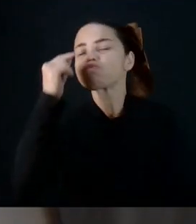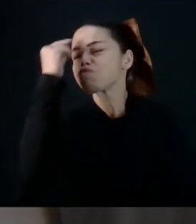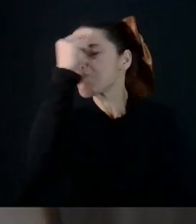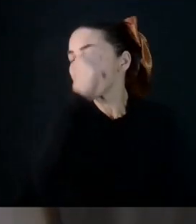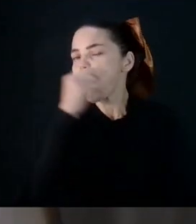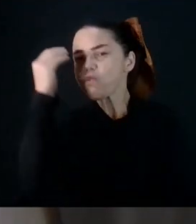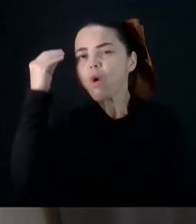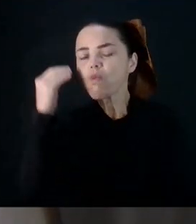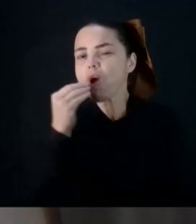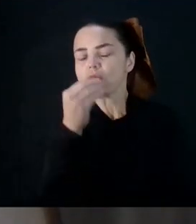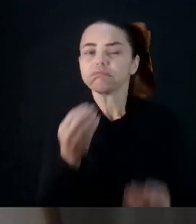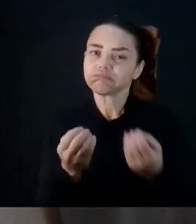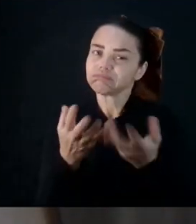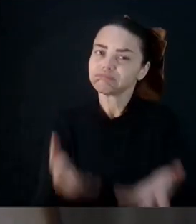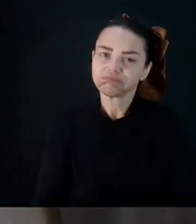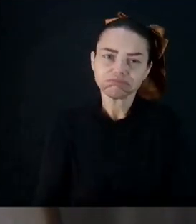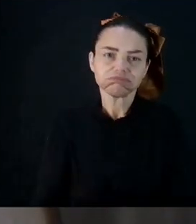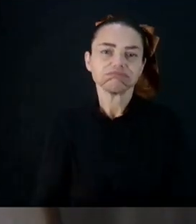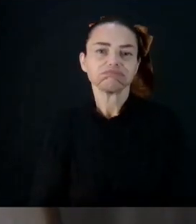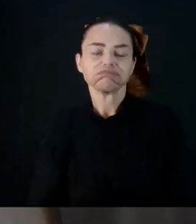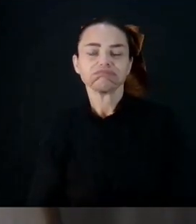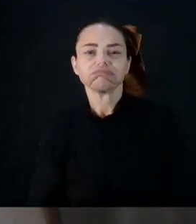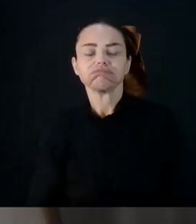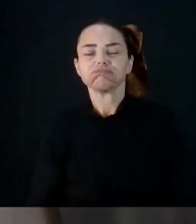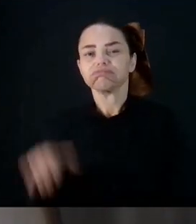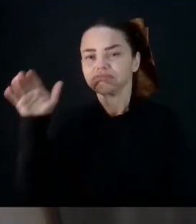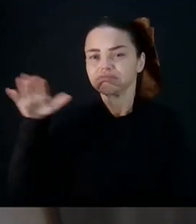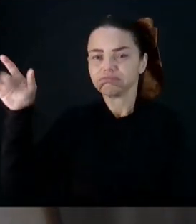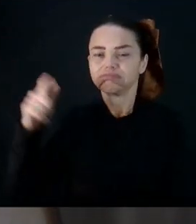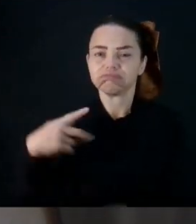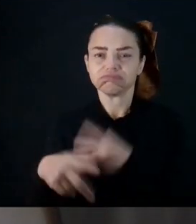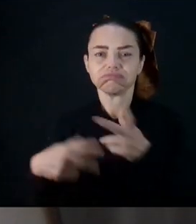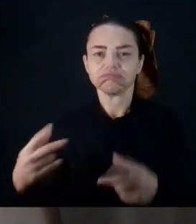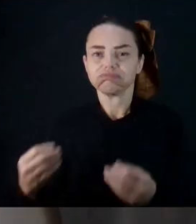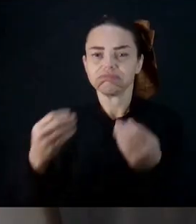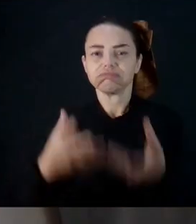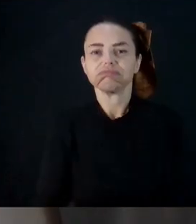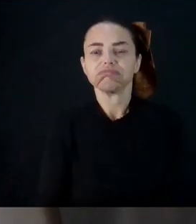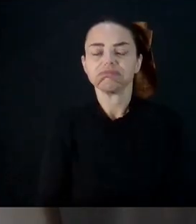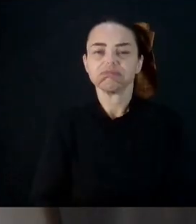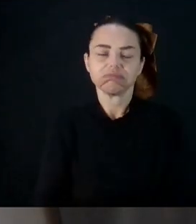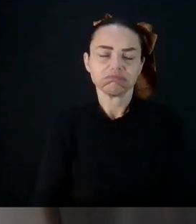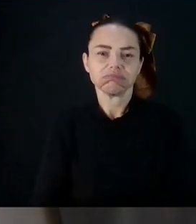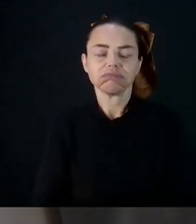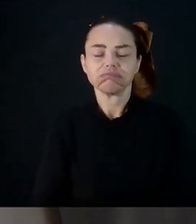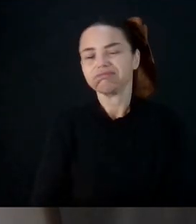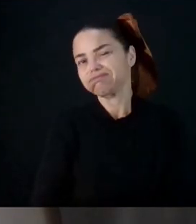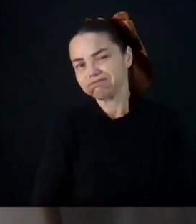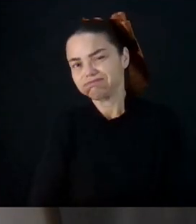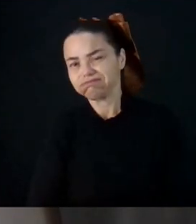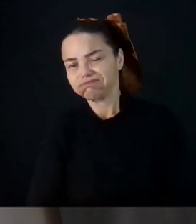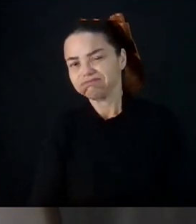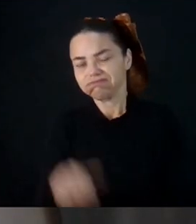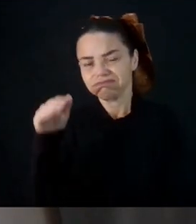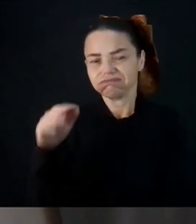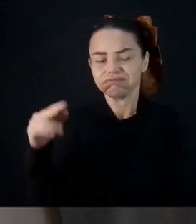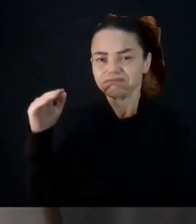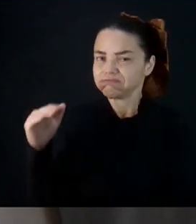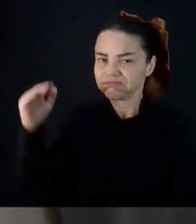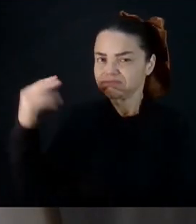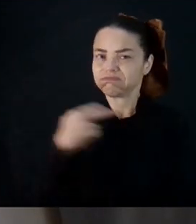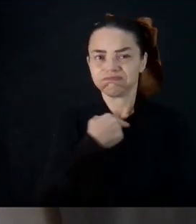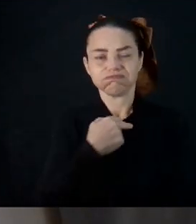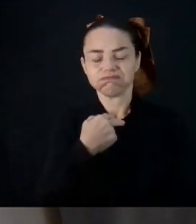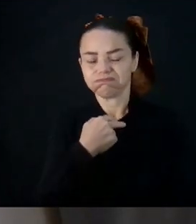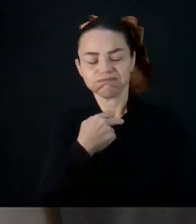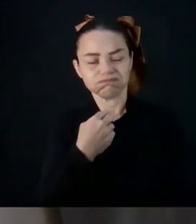Quem dá para a criança é o adulto, quem presenteia é o adulto. Então, será que esse adulto não pode